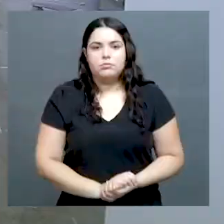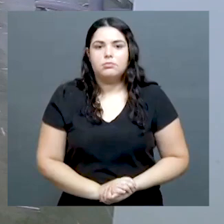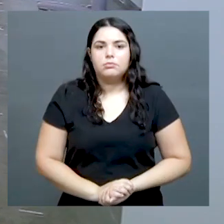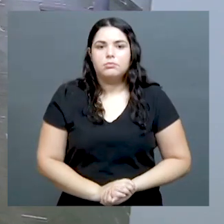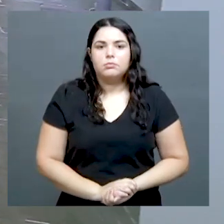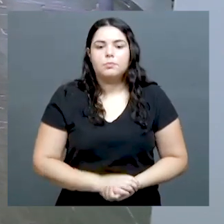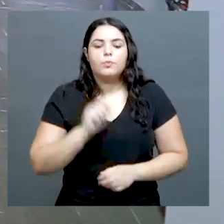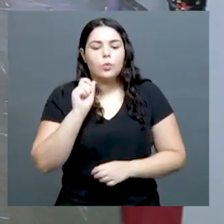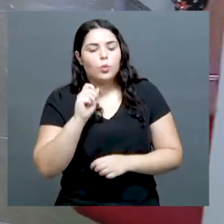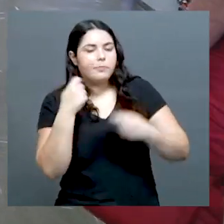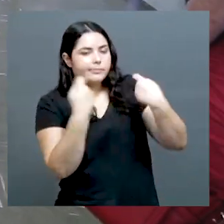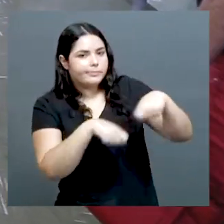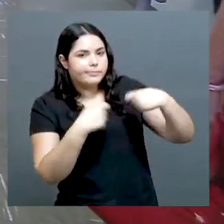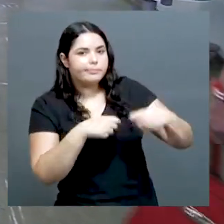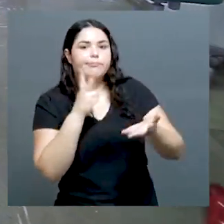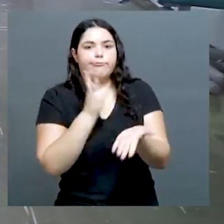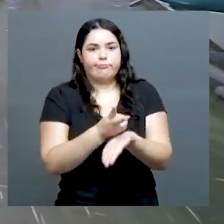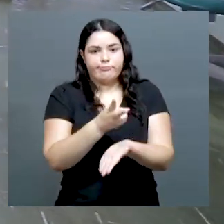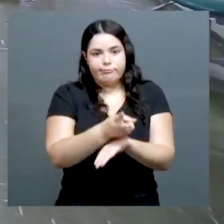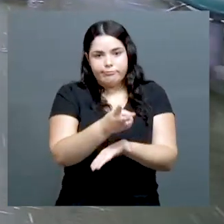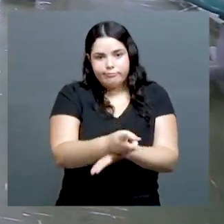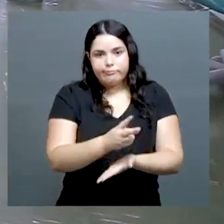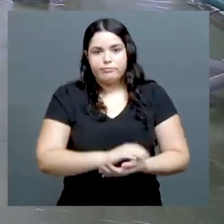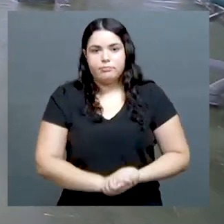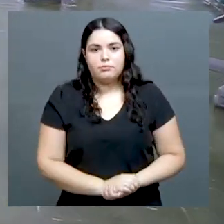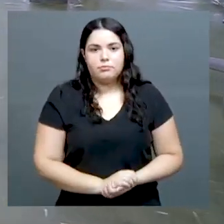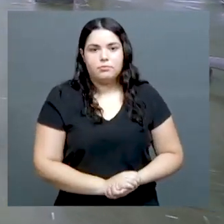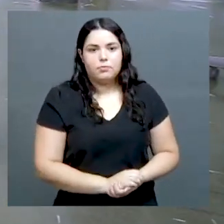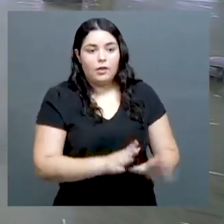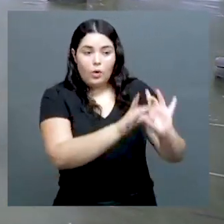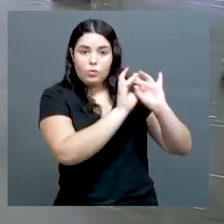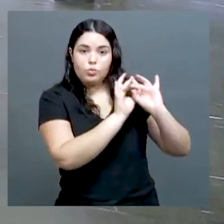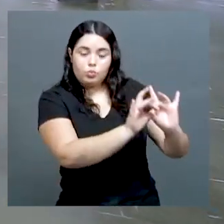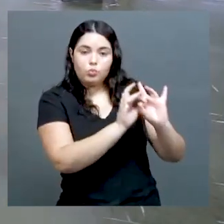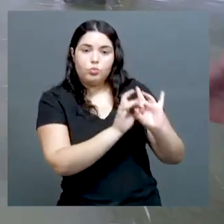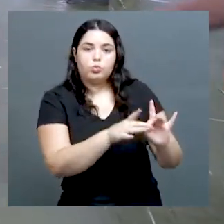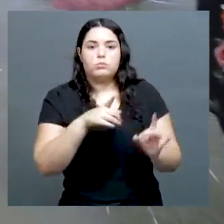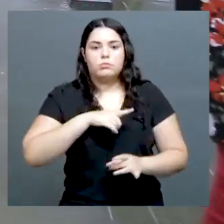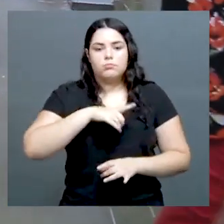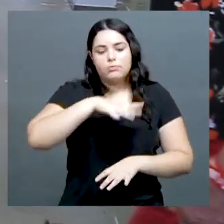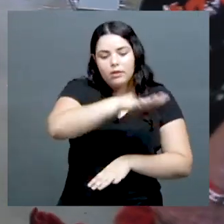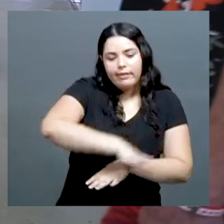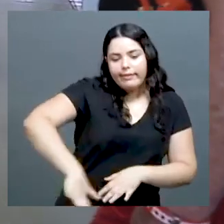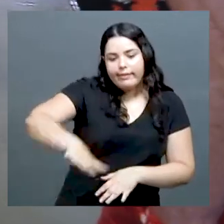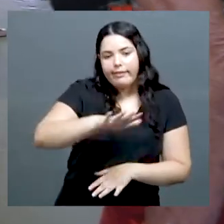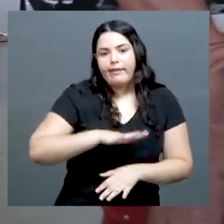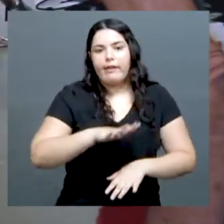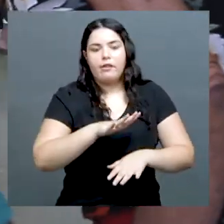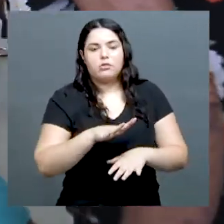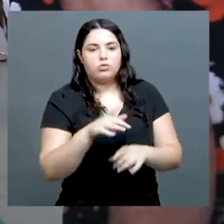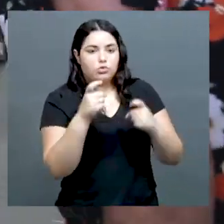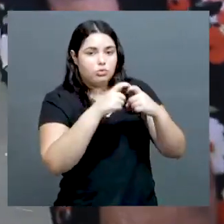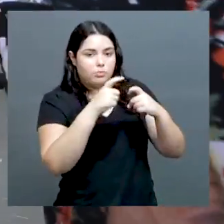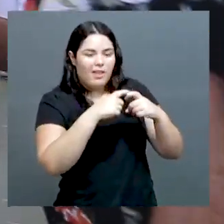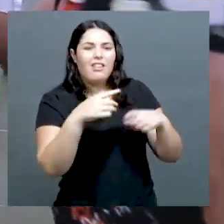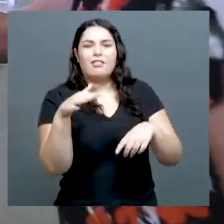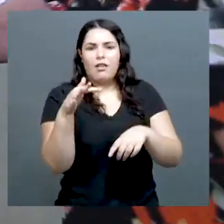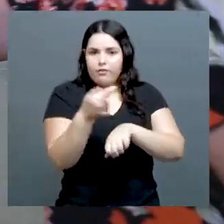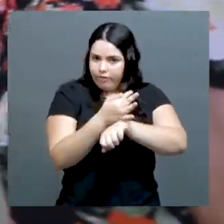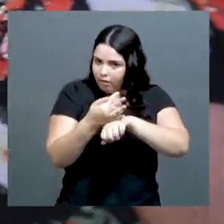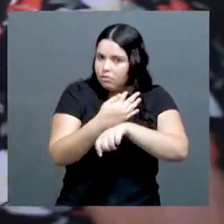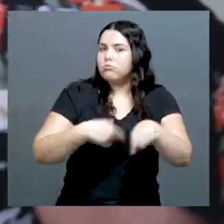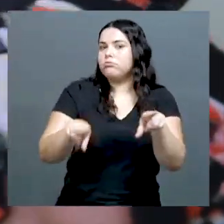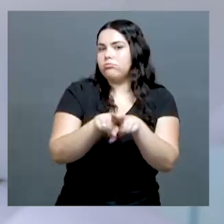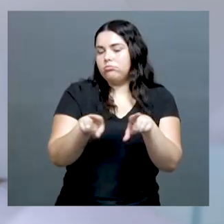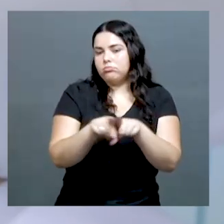pós-graduação, os meios necessários para dar continuidade a possíveis convênios no que tange à área clínica, mesmo em períodos de